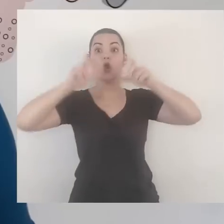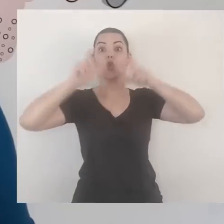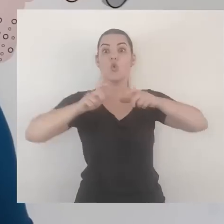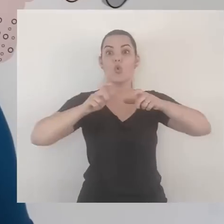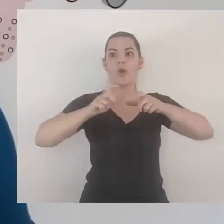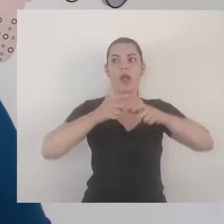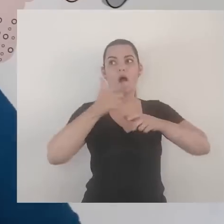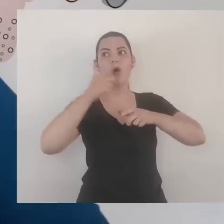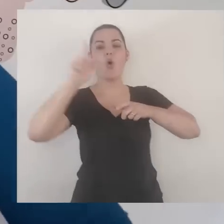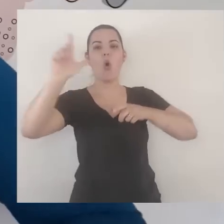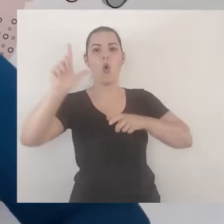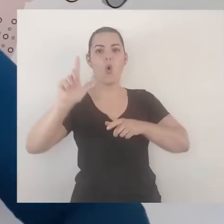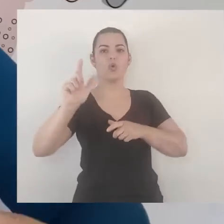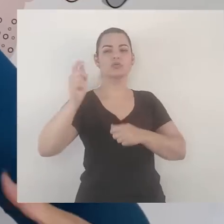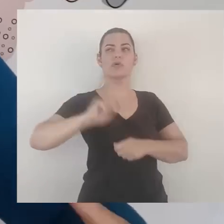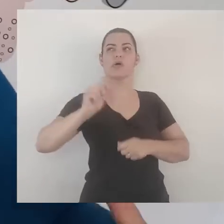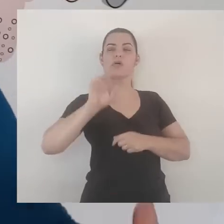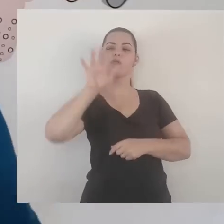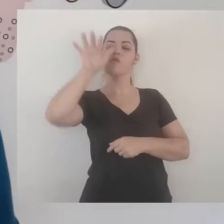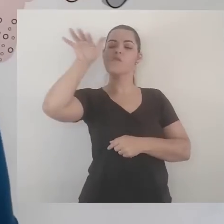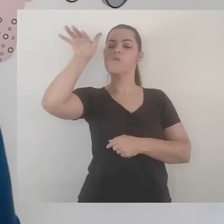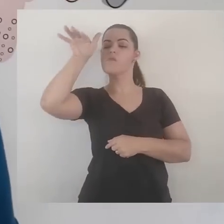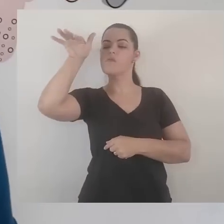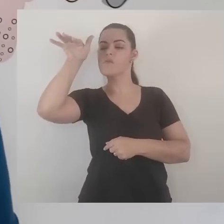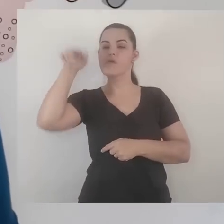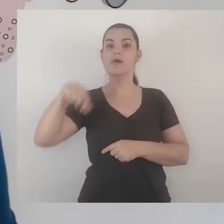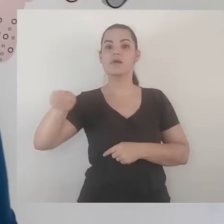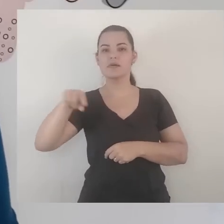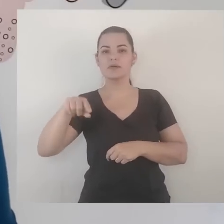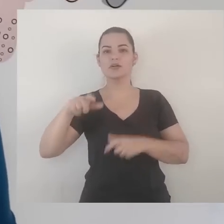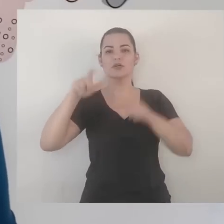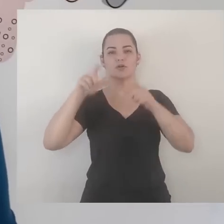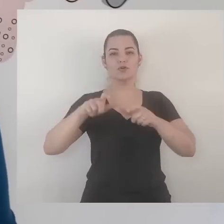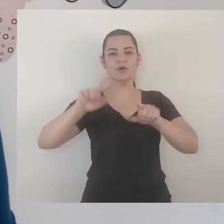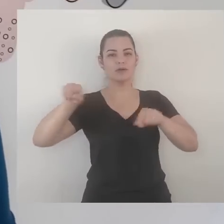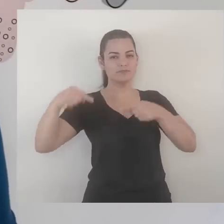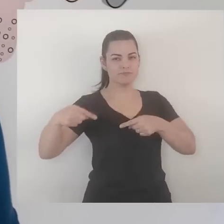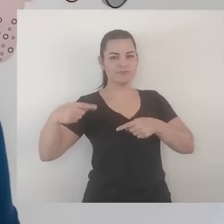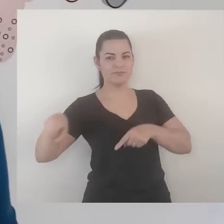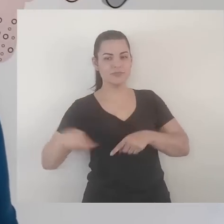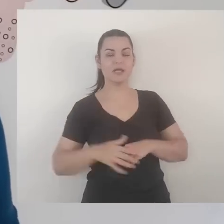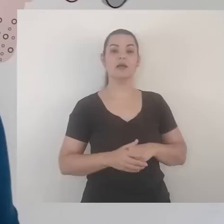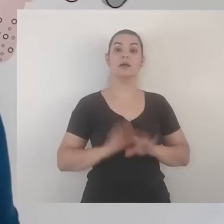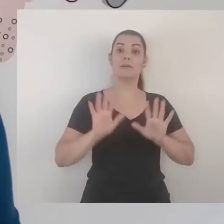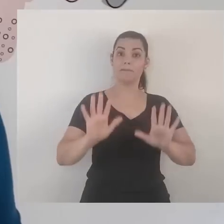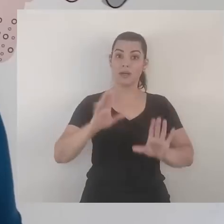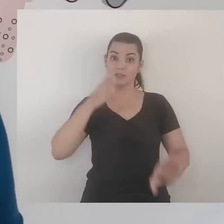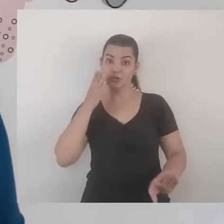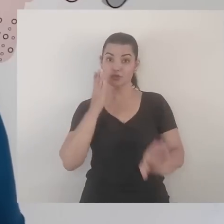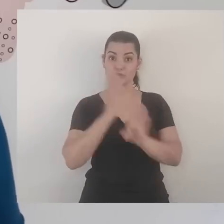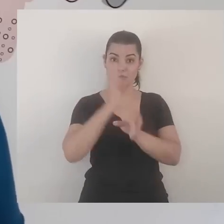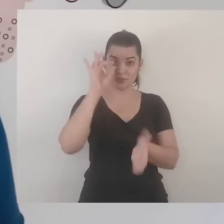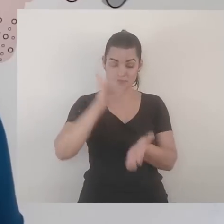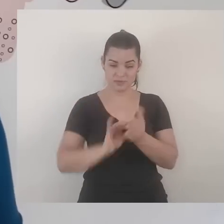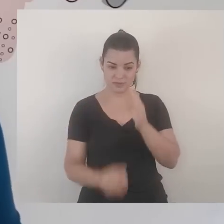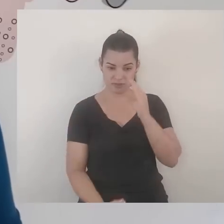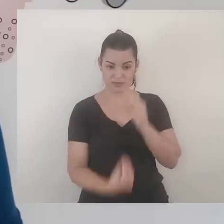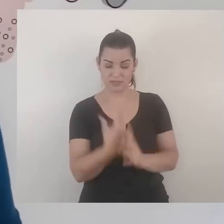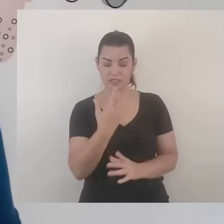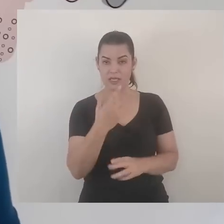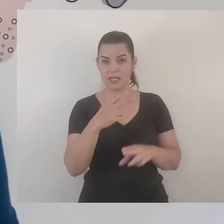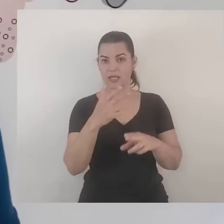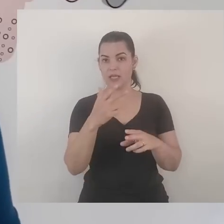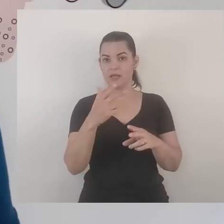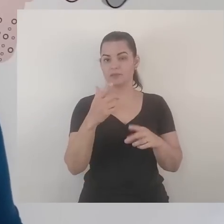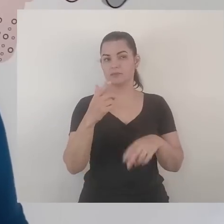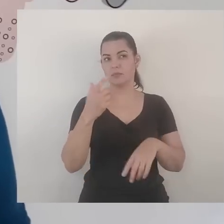Olha só, mas a grande descoberta que foi feita a partir da observação